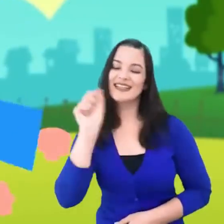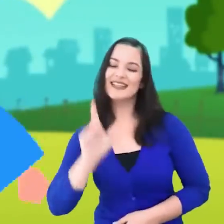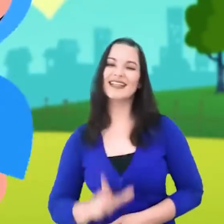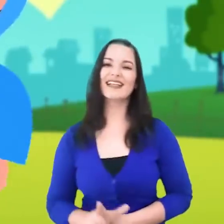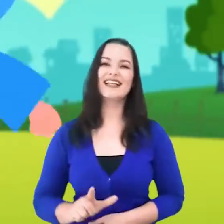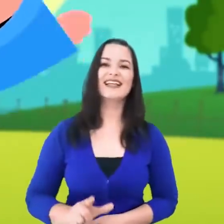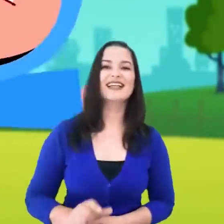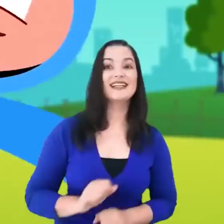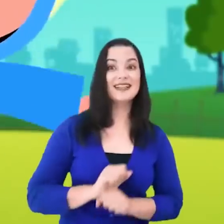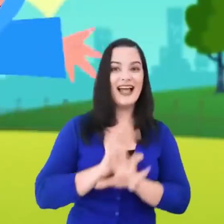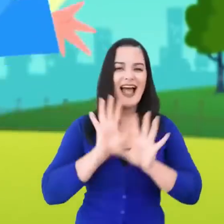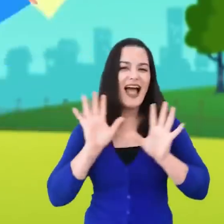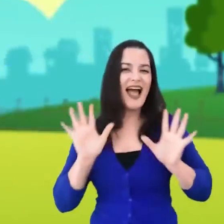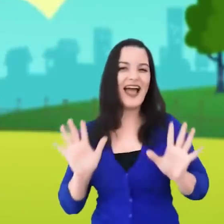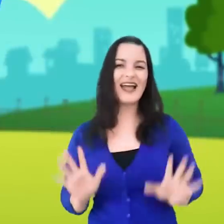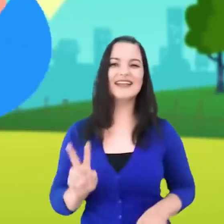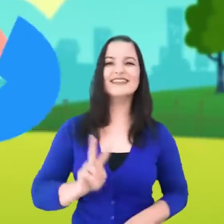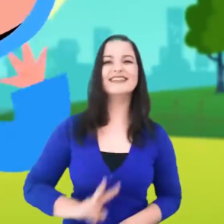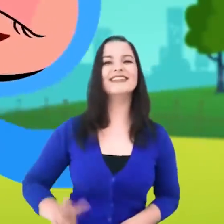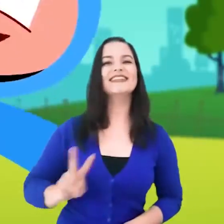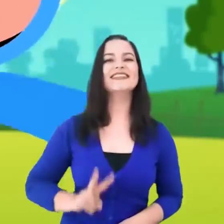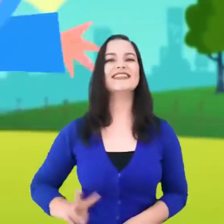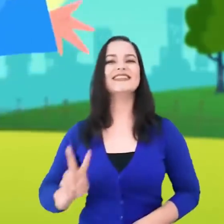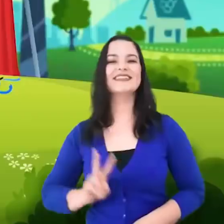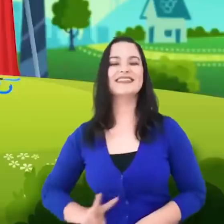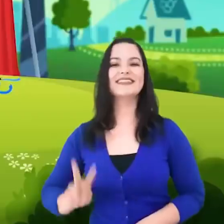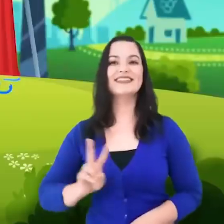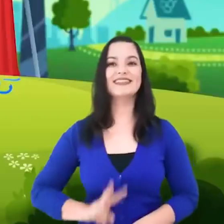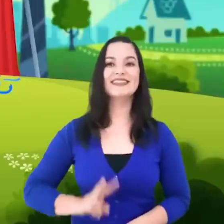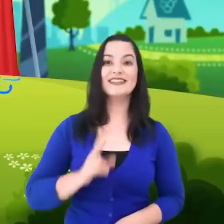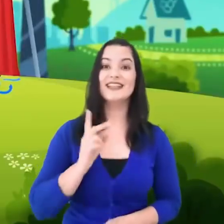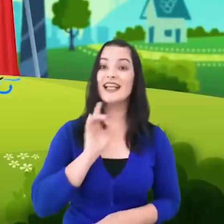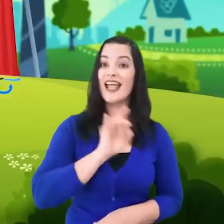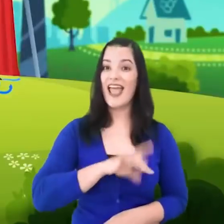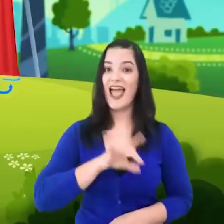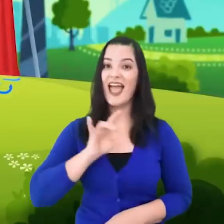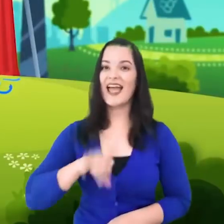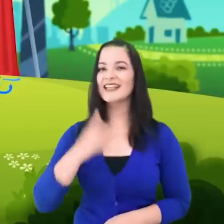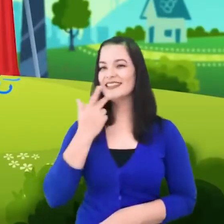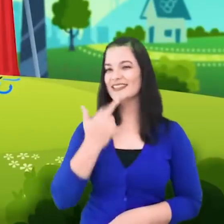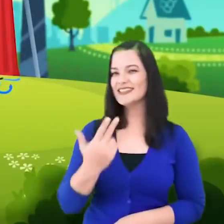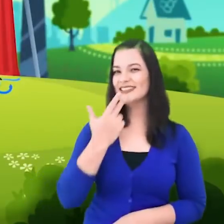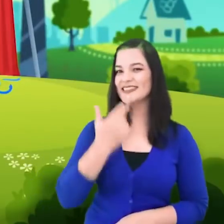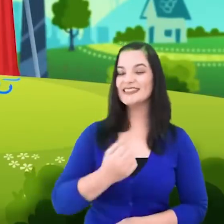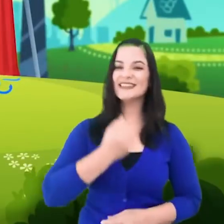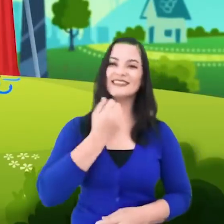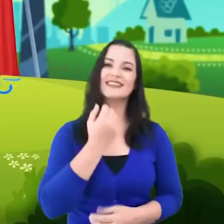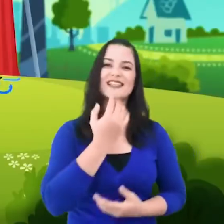as cores, o arco-íris.